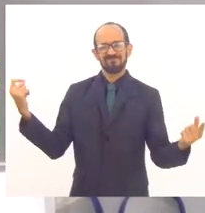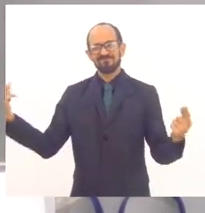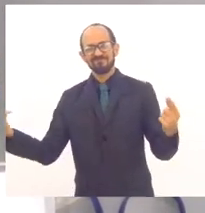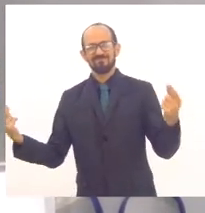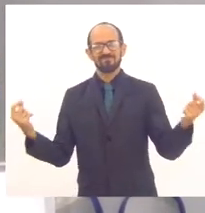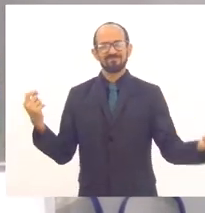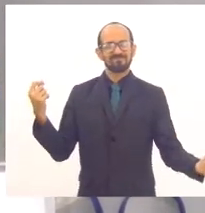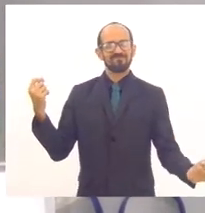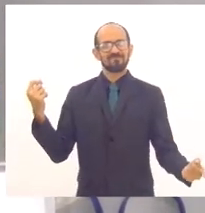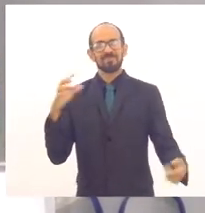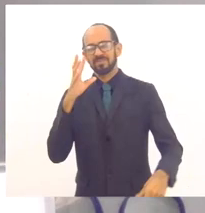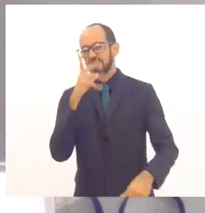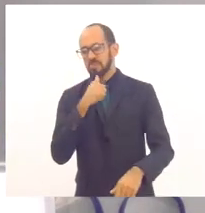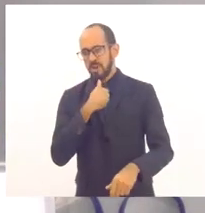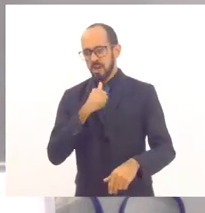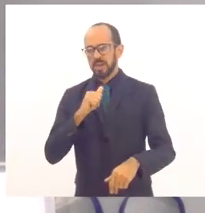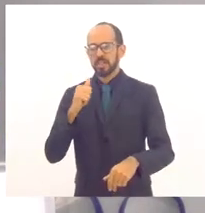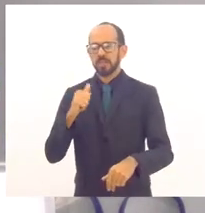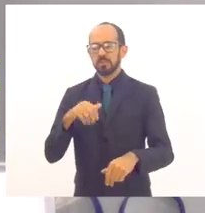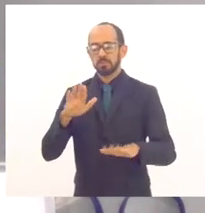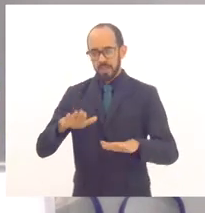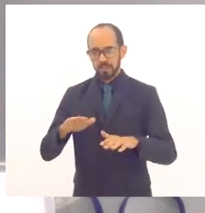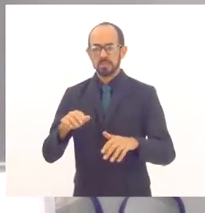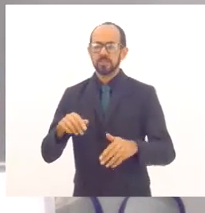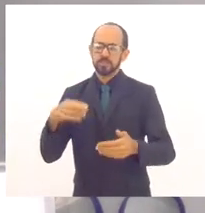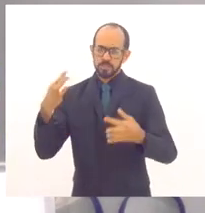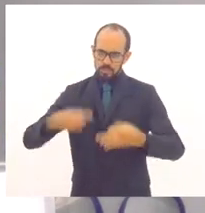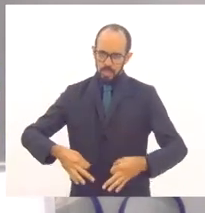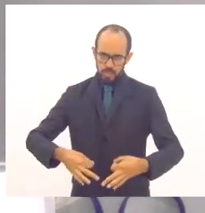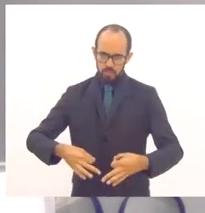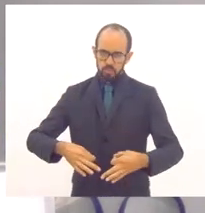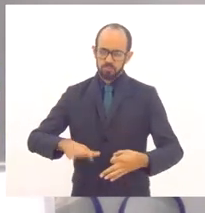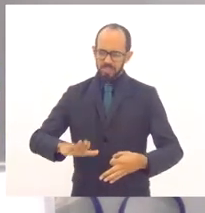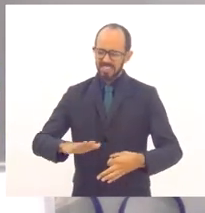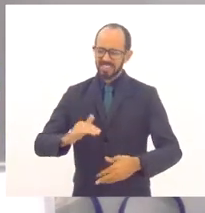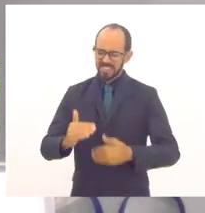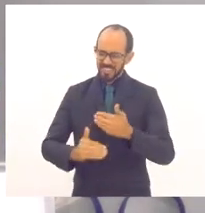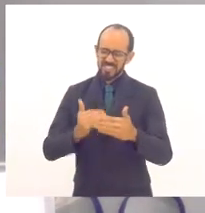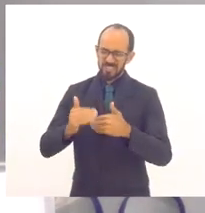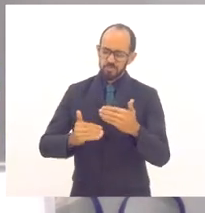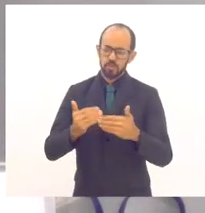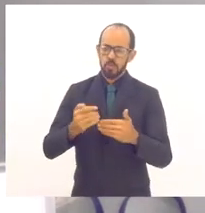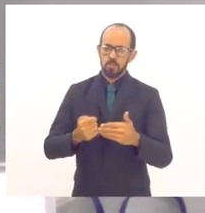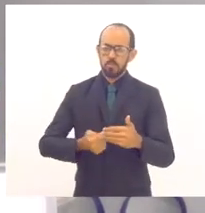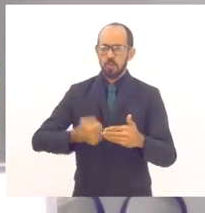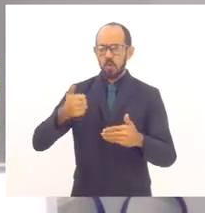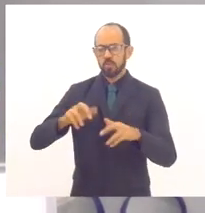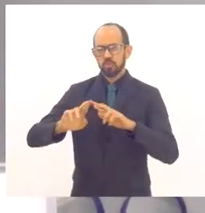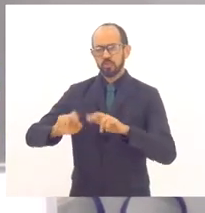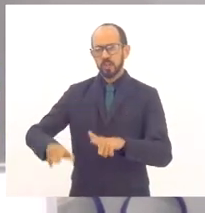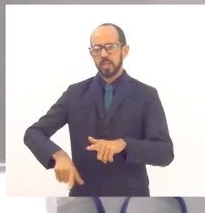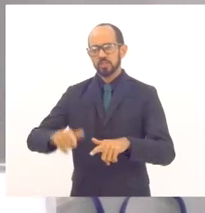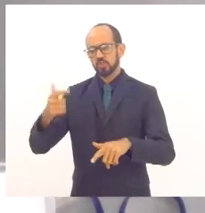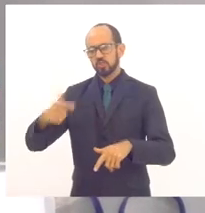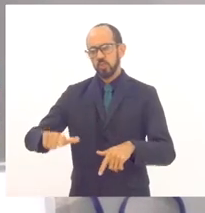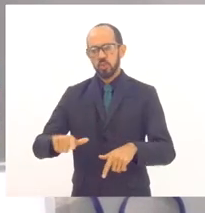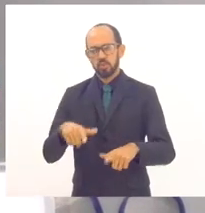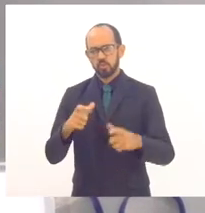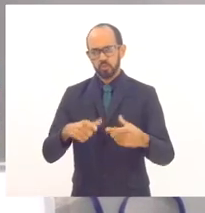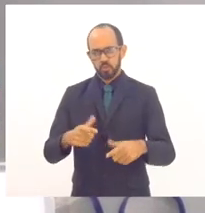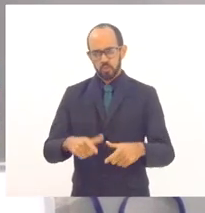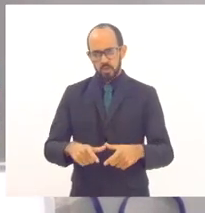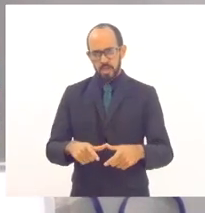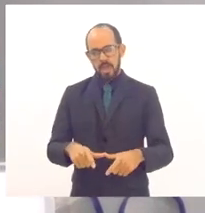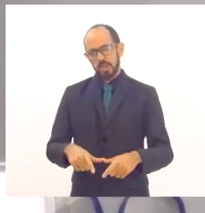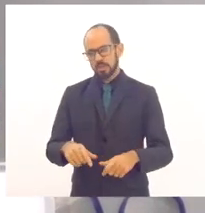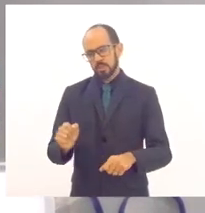efetivos, que devemos considerar, mas, de fato, não avançamos, ao contrário de muitas unidades do nosso